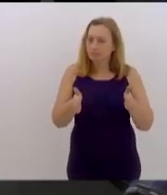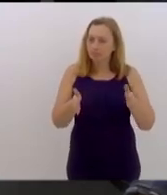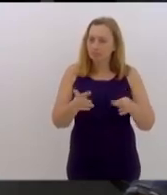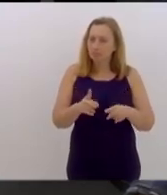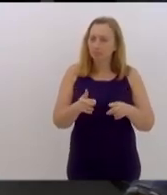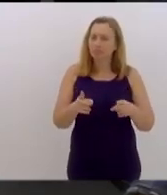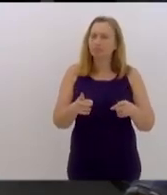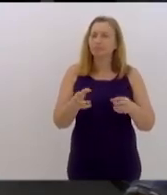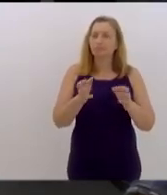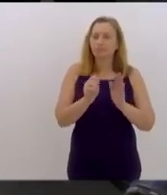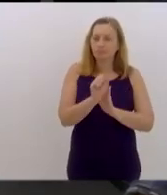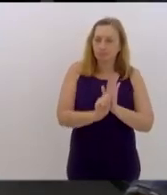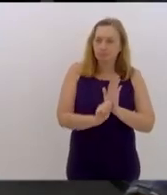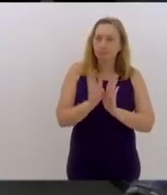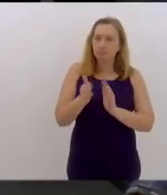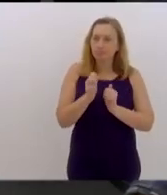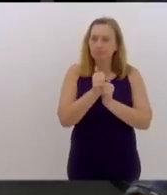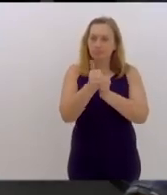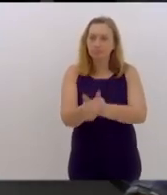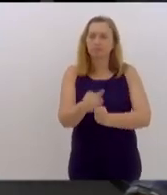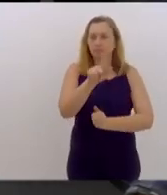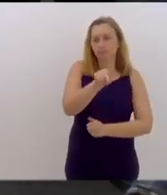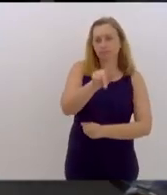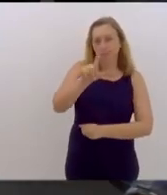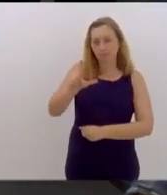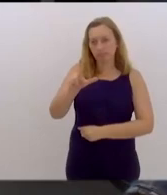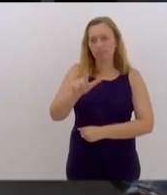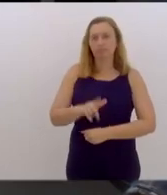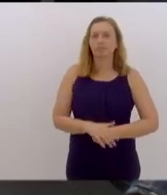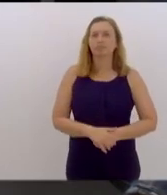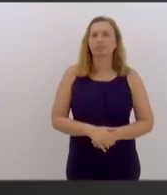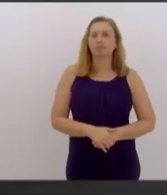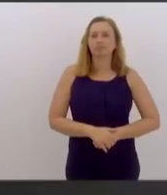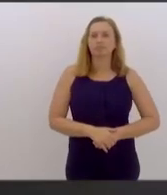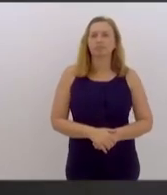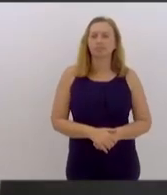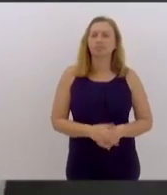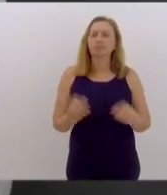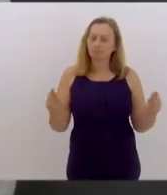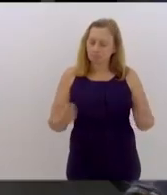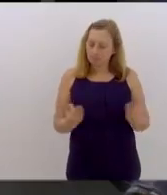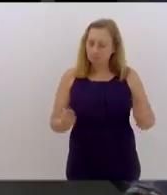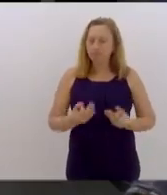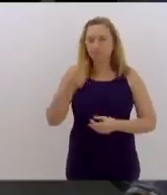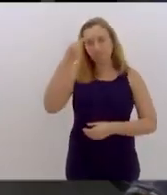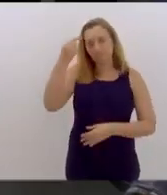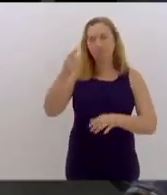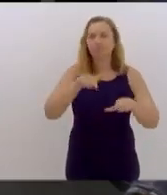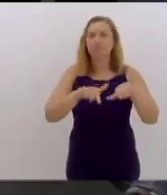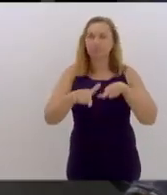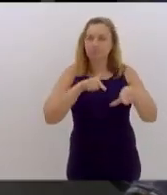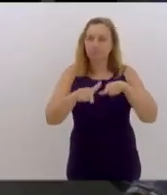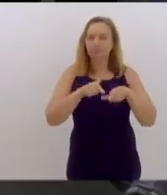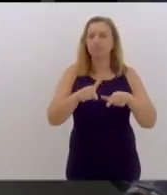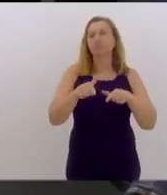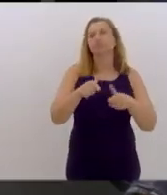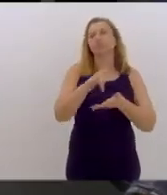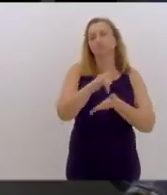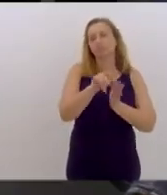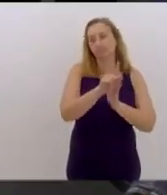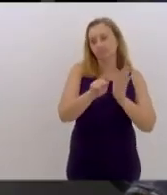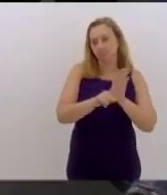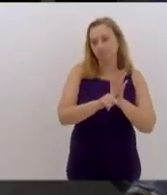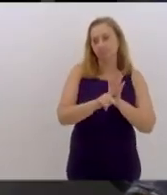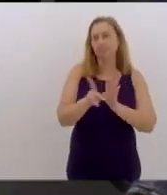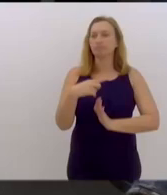relatório já fosse acompanhado dos plx tá ótimo e aí a gente pode trabalhar esses projetos